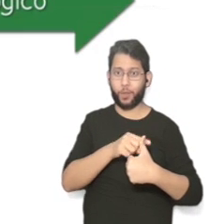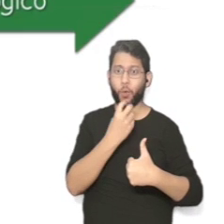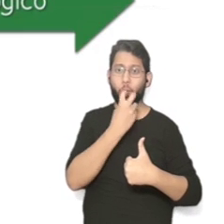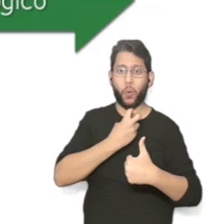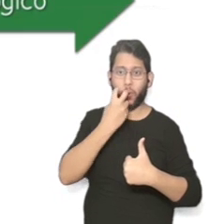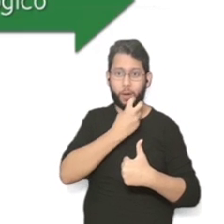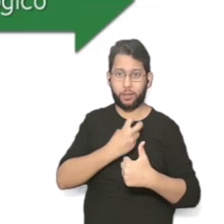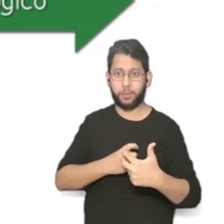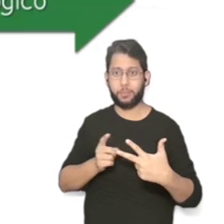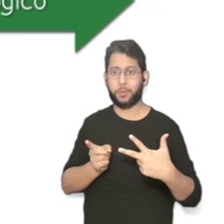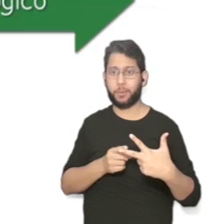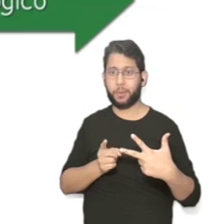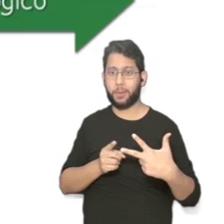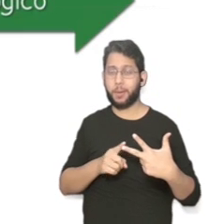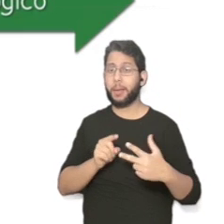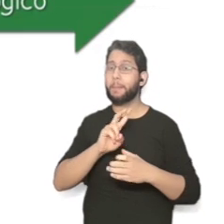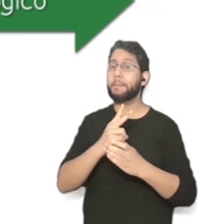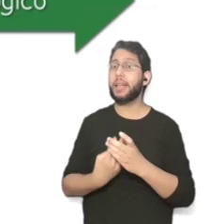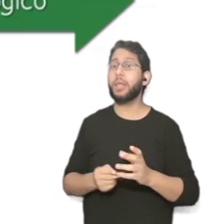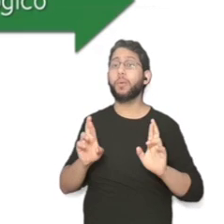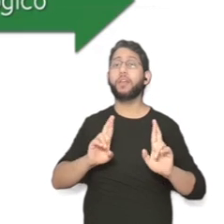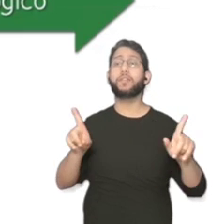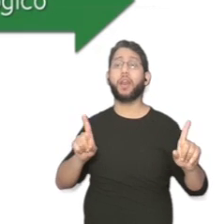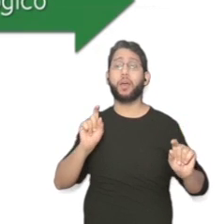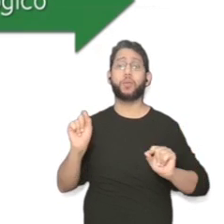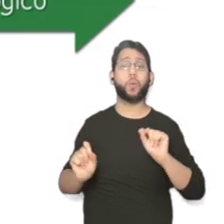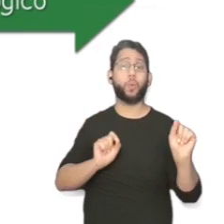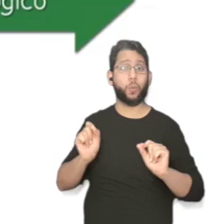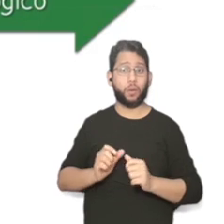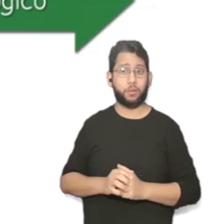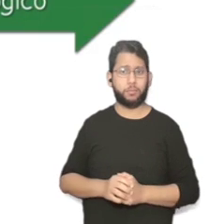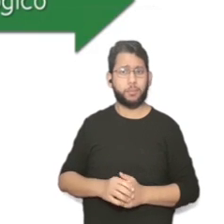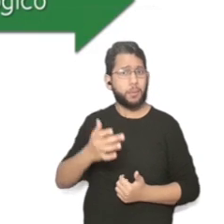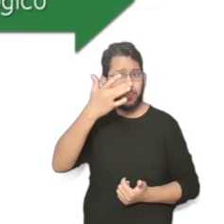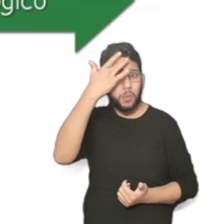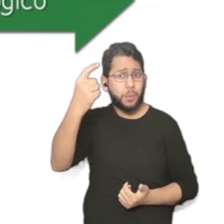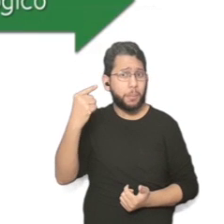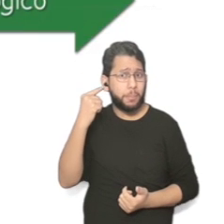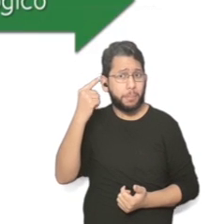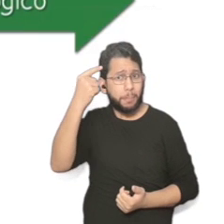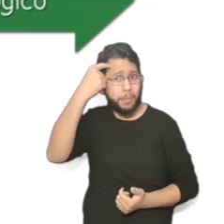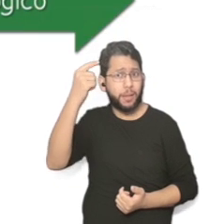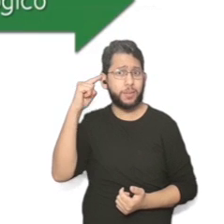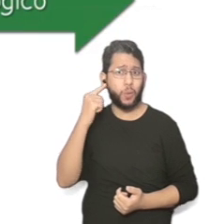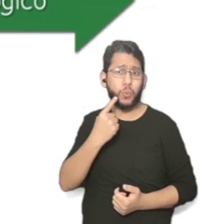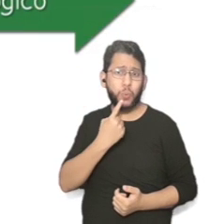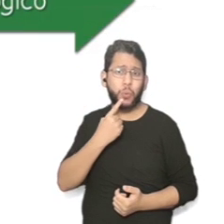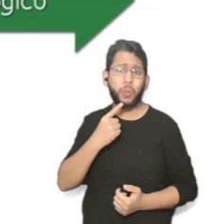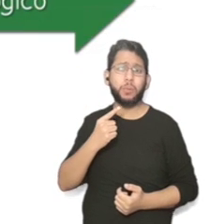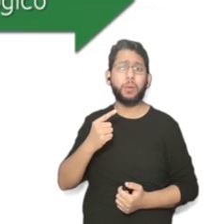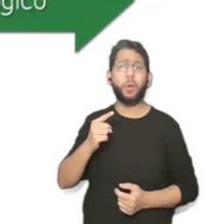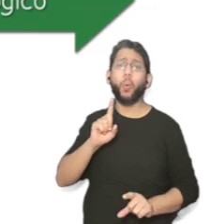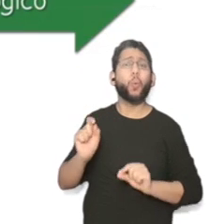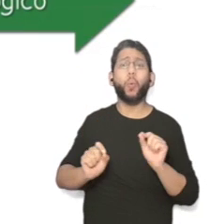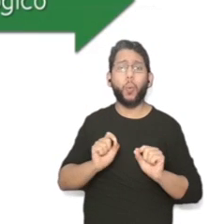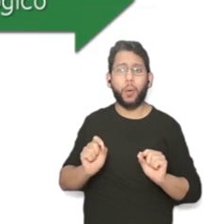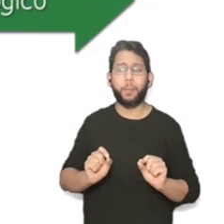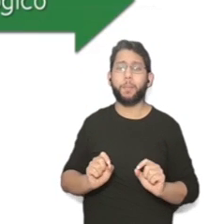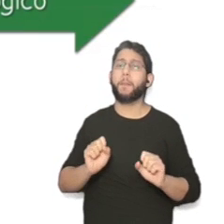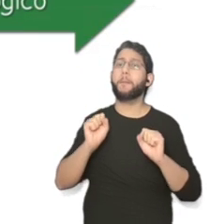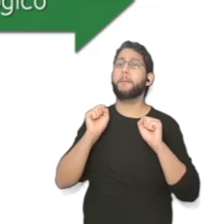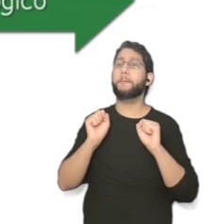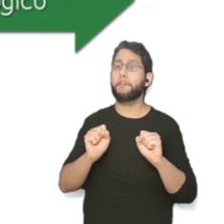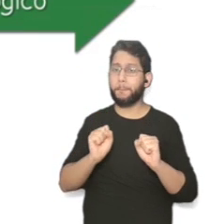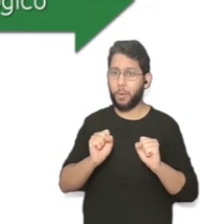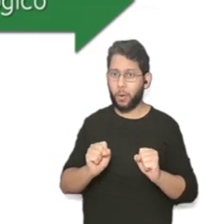viés oralista e o viés bilíngue é a concepção da surdez e do surdo, que pode